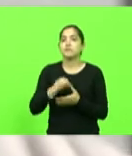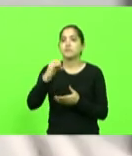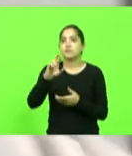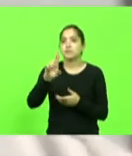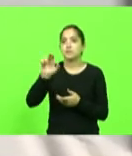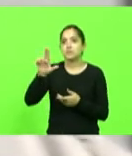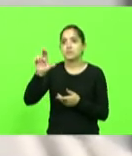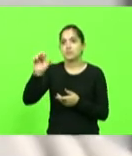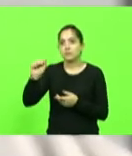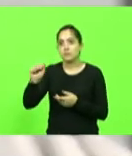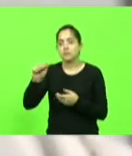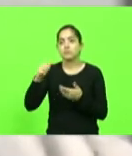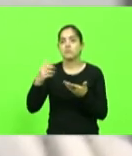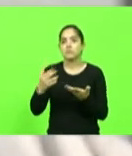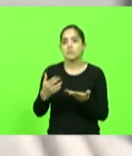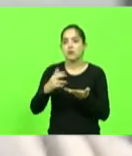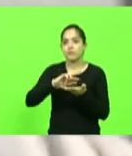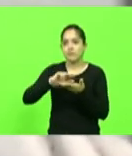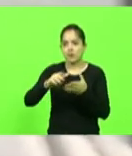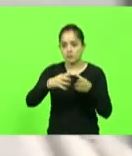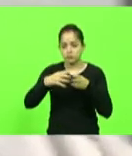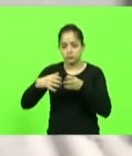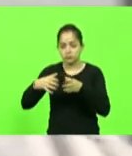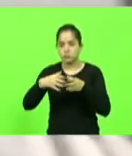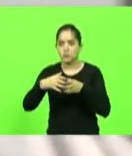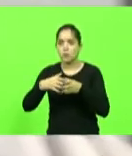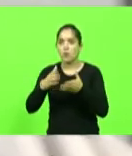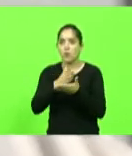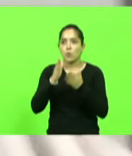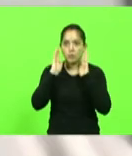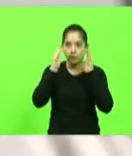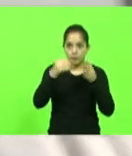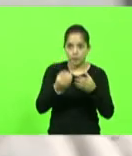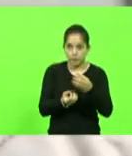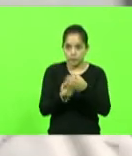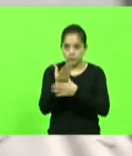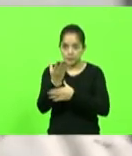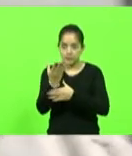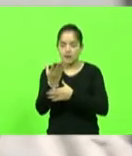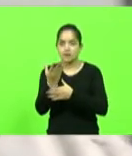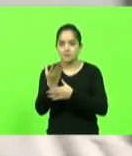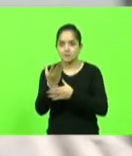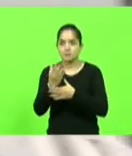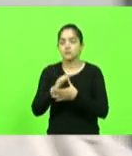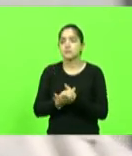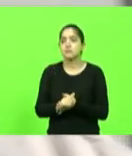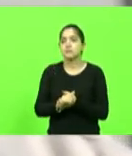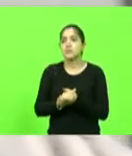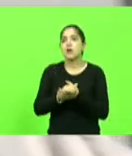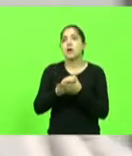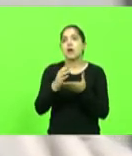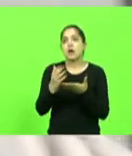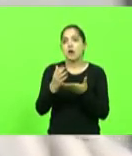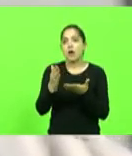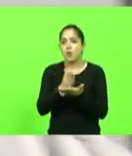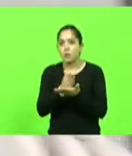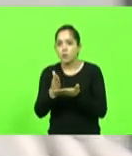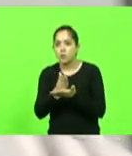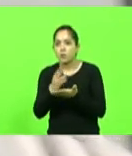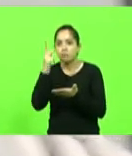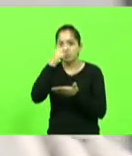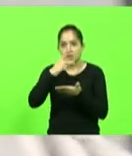CREFITO, SIMPSE, CUT, e alguns fóruns que foram criados desde a fundação do FET. A gente cita alguns: Palhoça, São